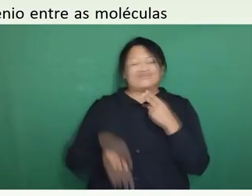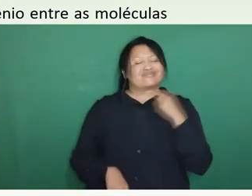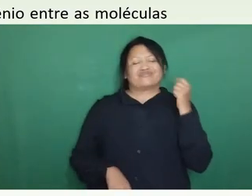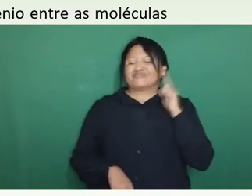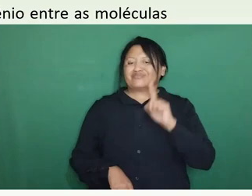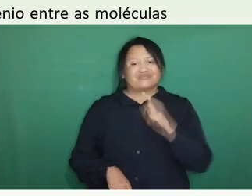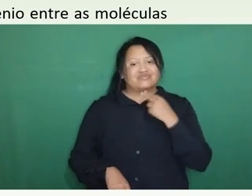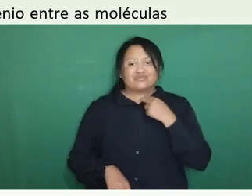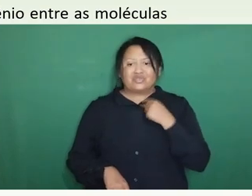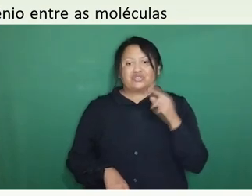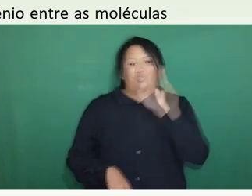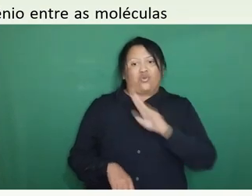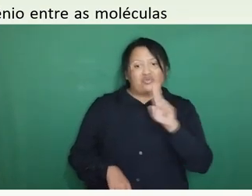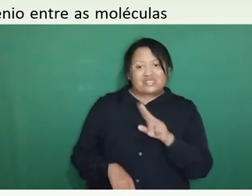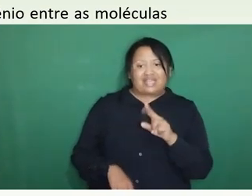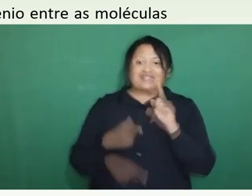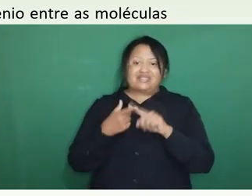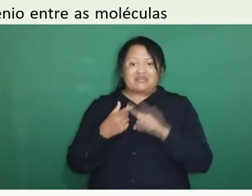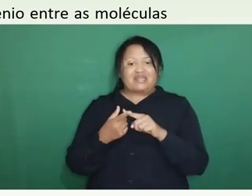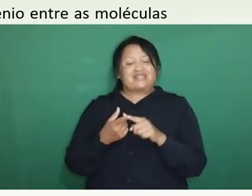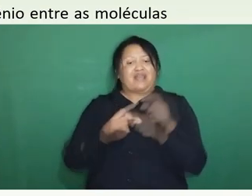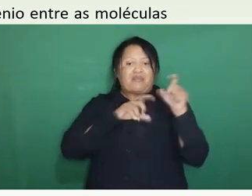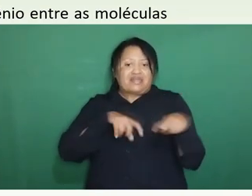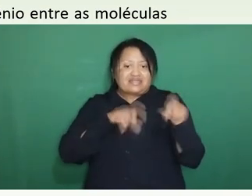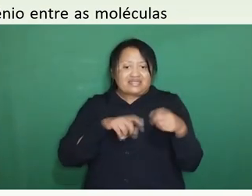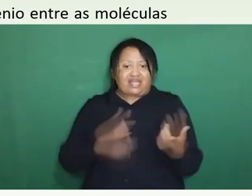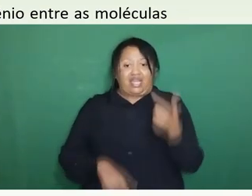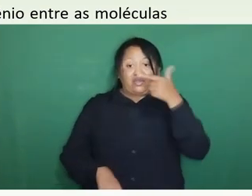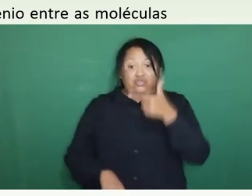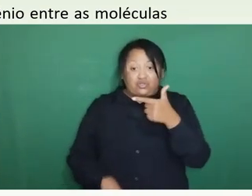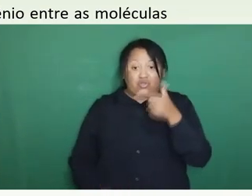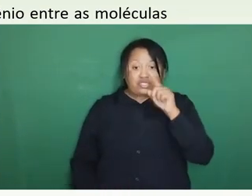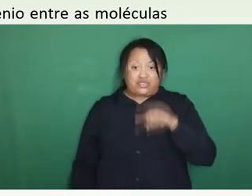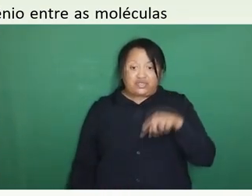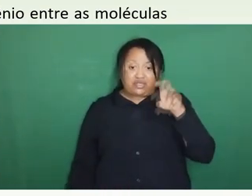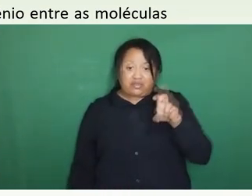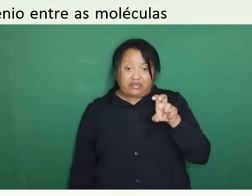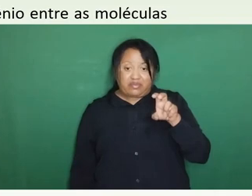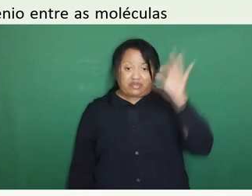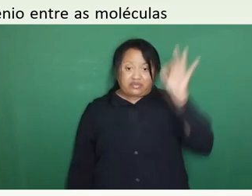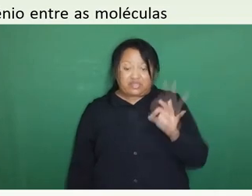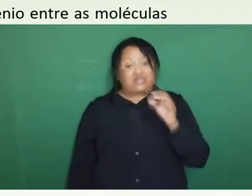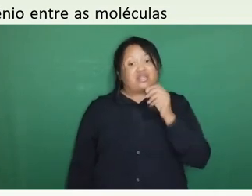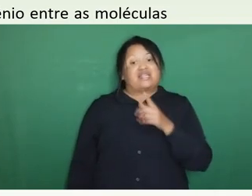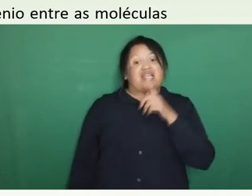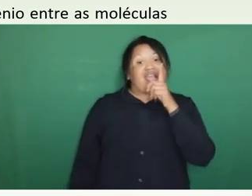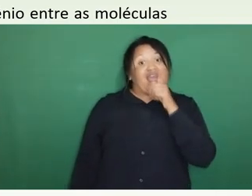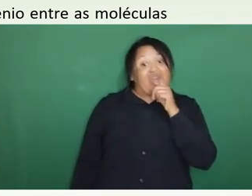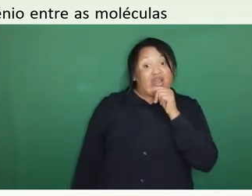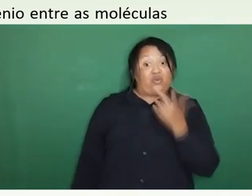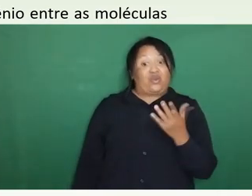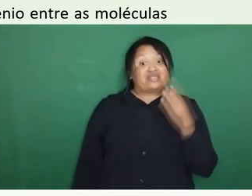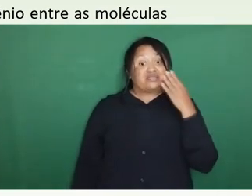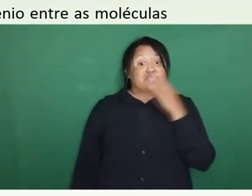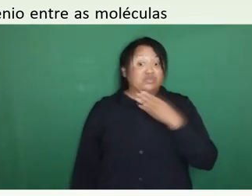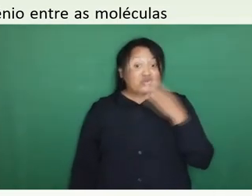na irrigação da plantação dos dois e meio por cento de água doce a maior parte 69% é